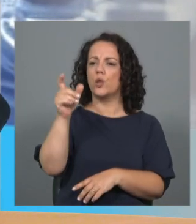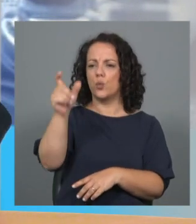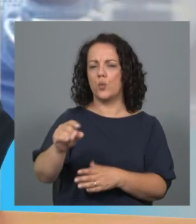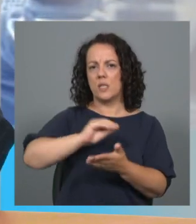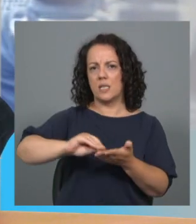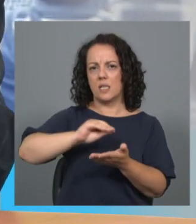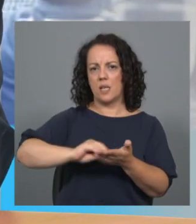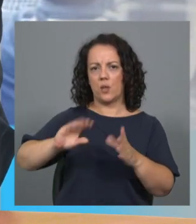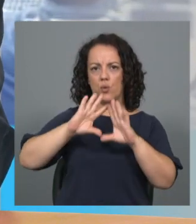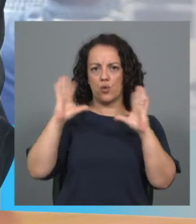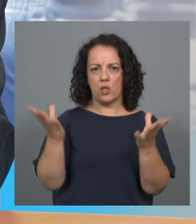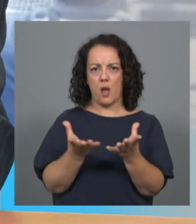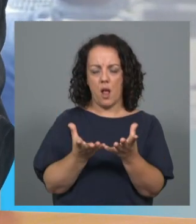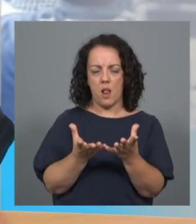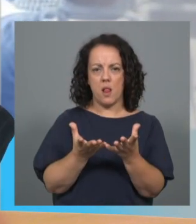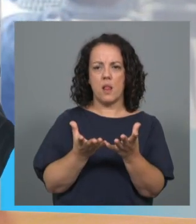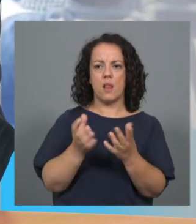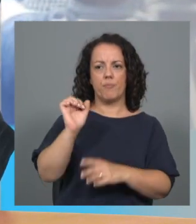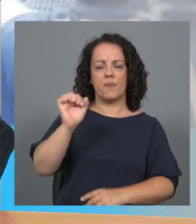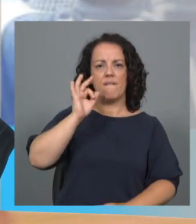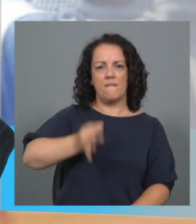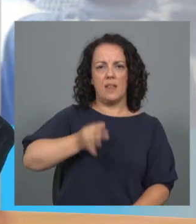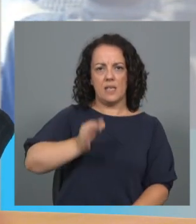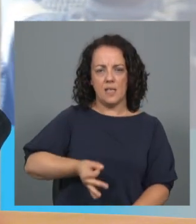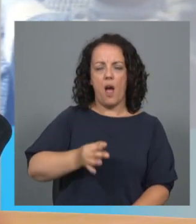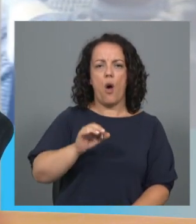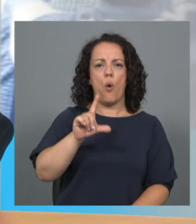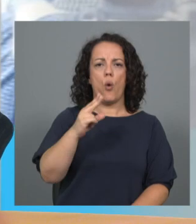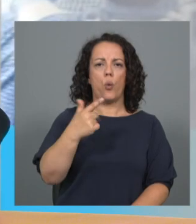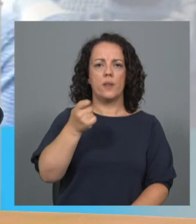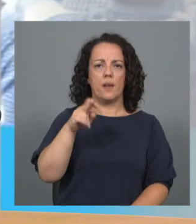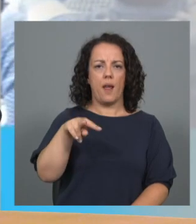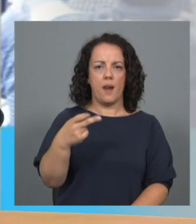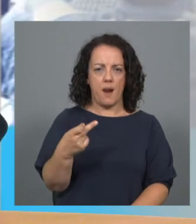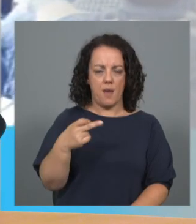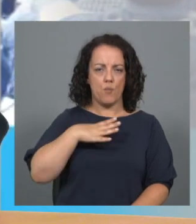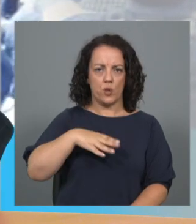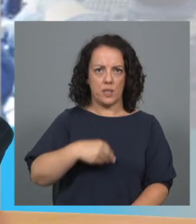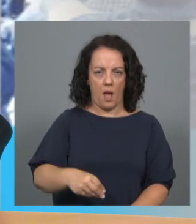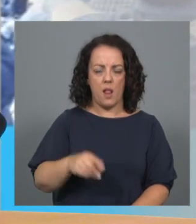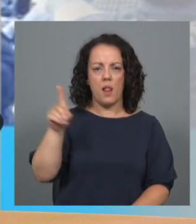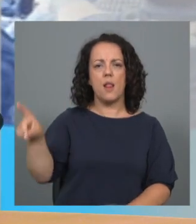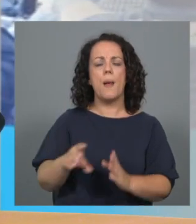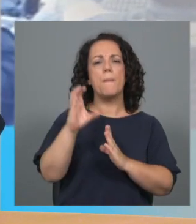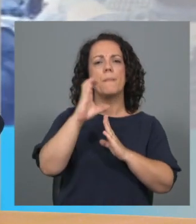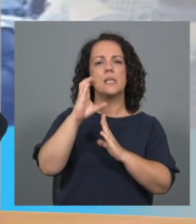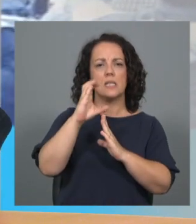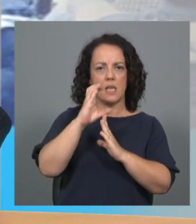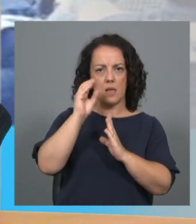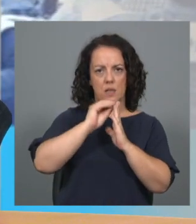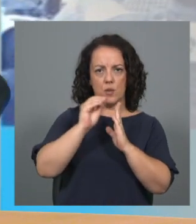secretário-geral, ao secretário-geral da Federação Luterana Mundial, que lhe fizesse um prefácio, que está muito bem, o Martin